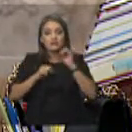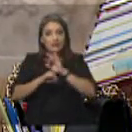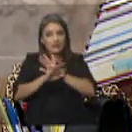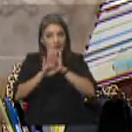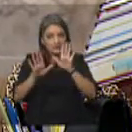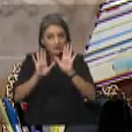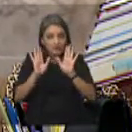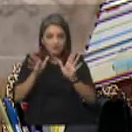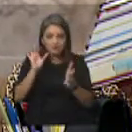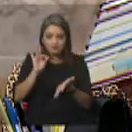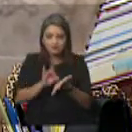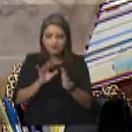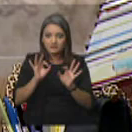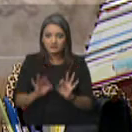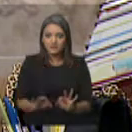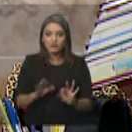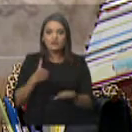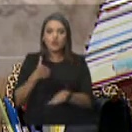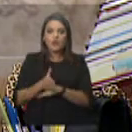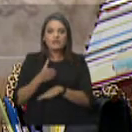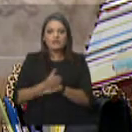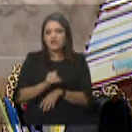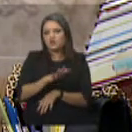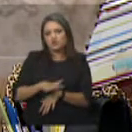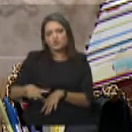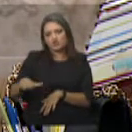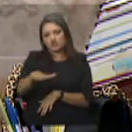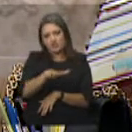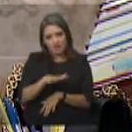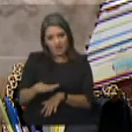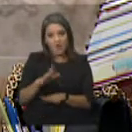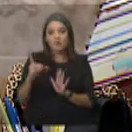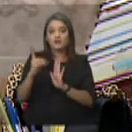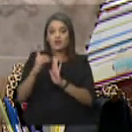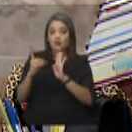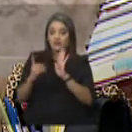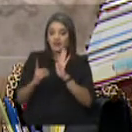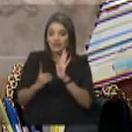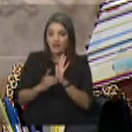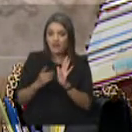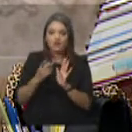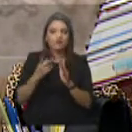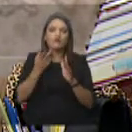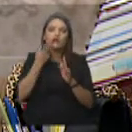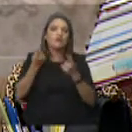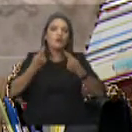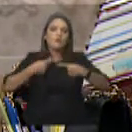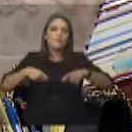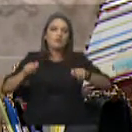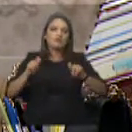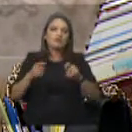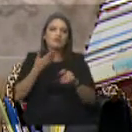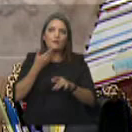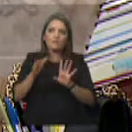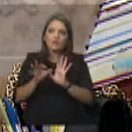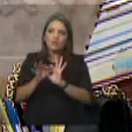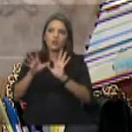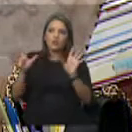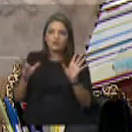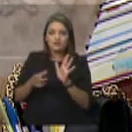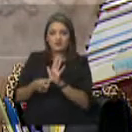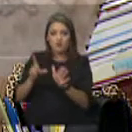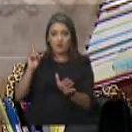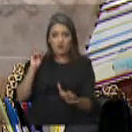ativa, sendo, portanto, de acesso geral, de modo que o decreto dispensa a prévia autorização pelo gestor de dados e